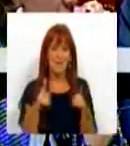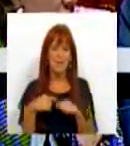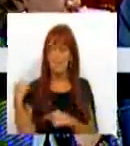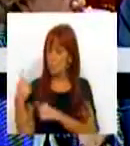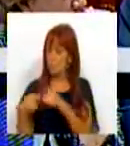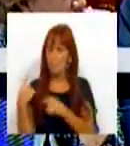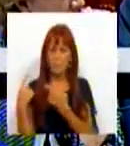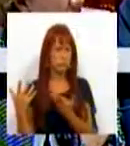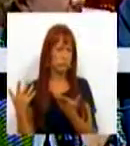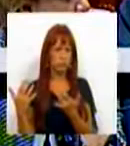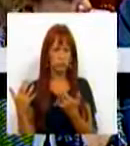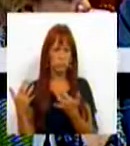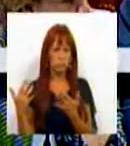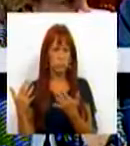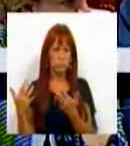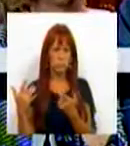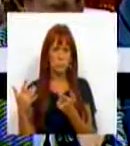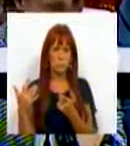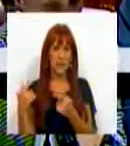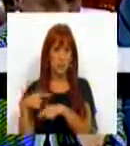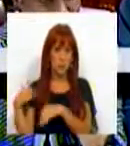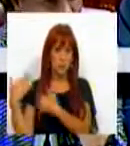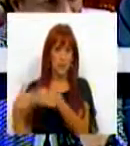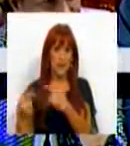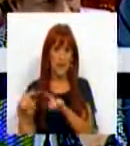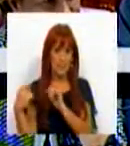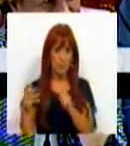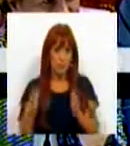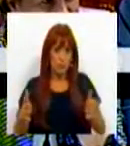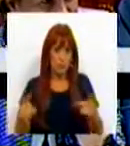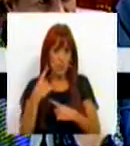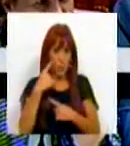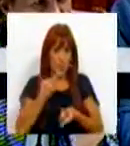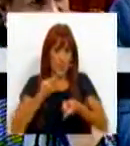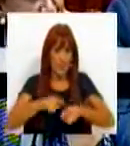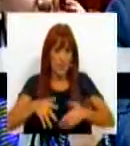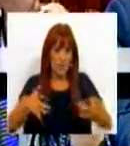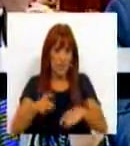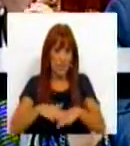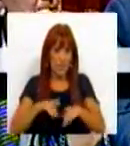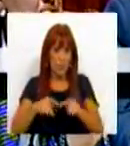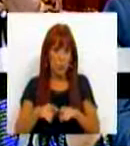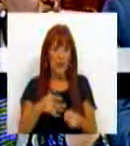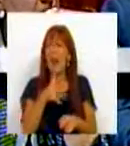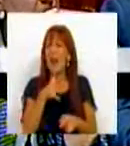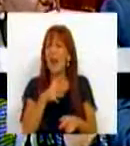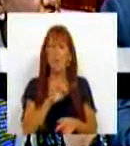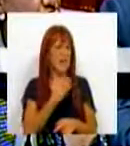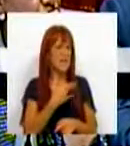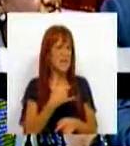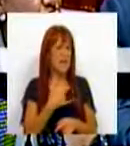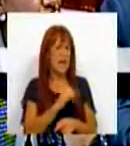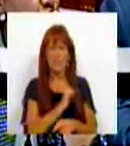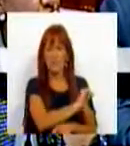longo dos últimos tempos, e este debate, aliás, mostrou mais uma vez, relativamente à argumentação do PSD e do